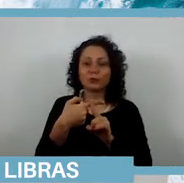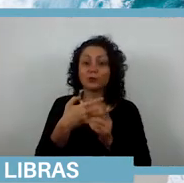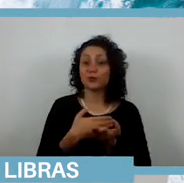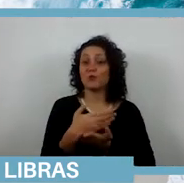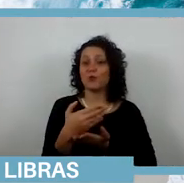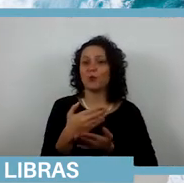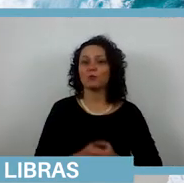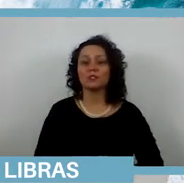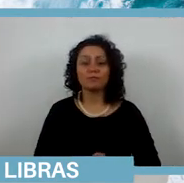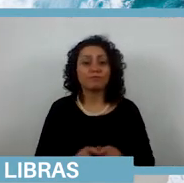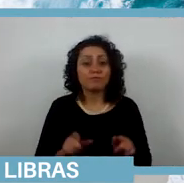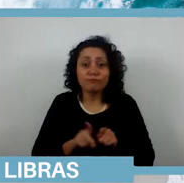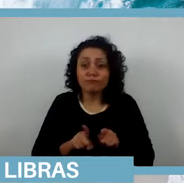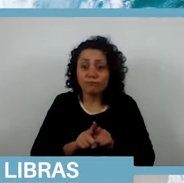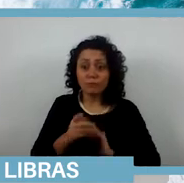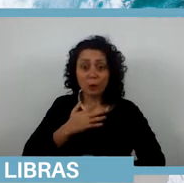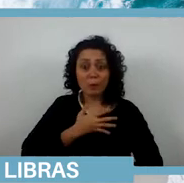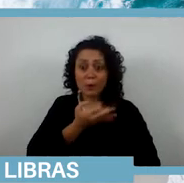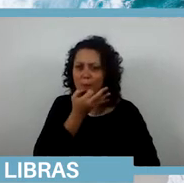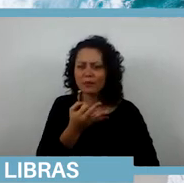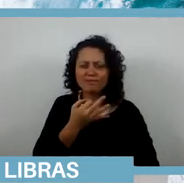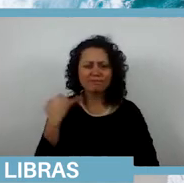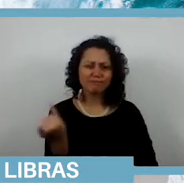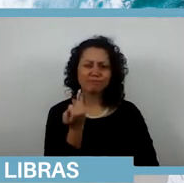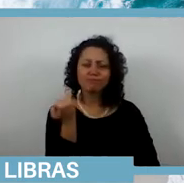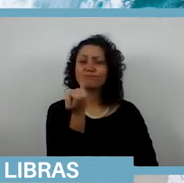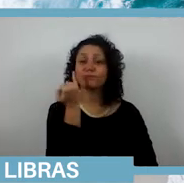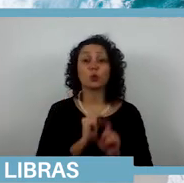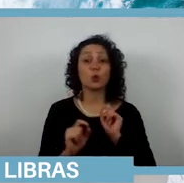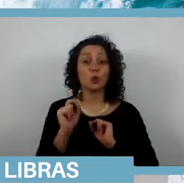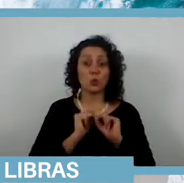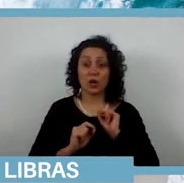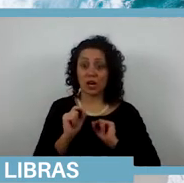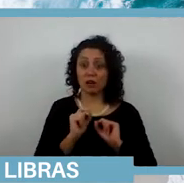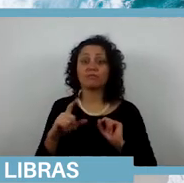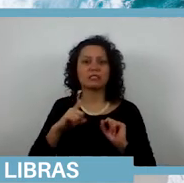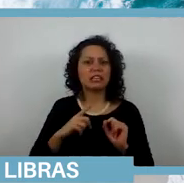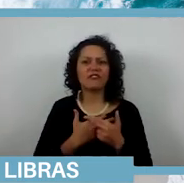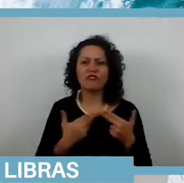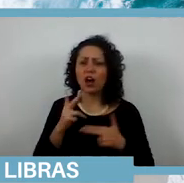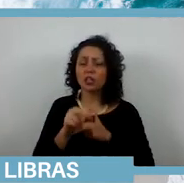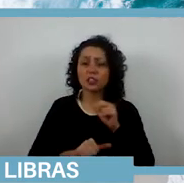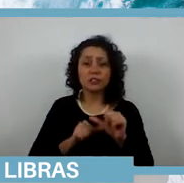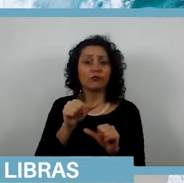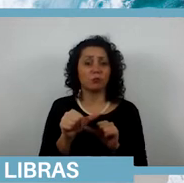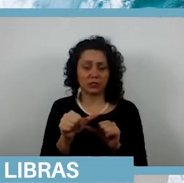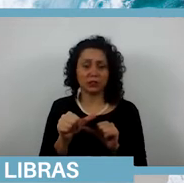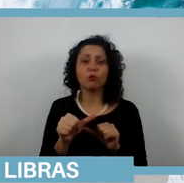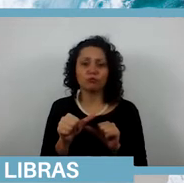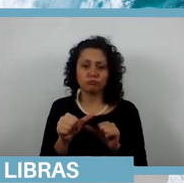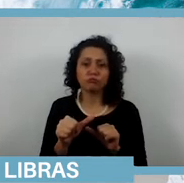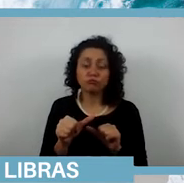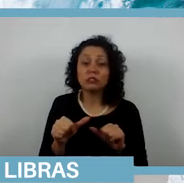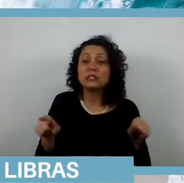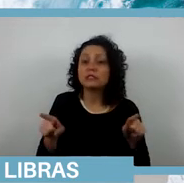outra questão que eu acho muito importante né que traz muitas transformações e por si